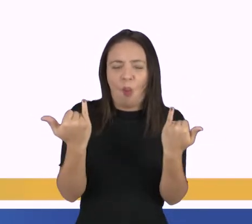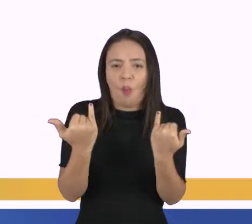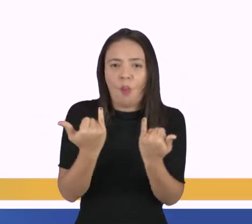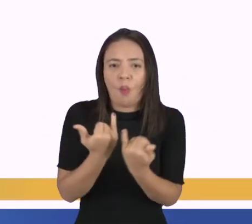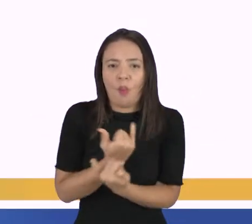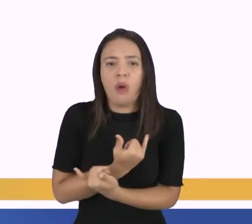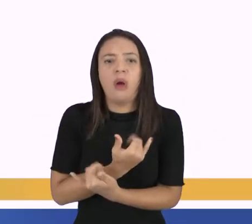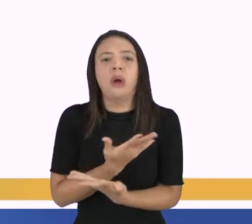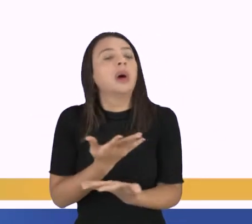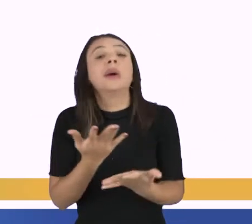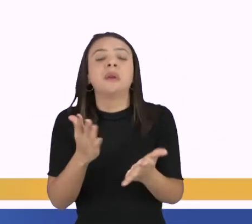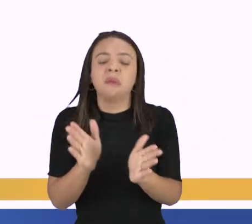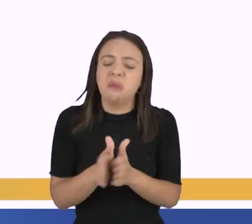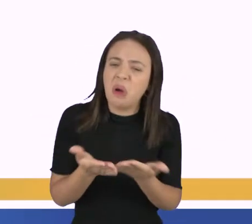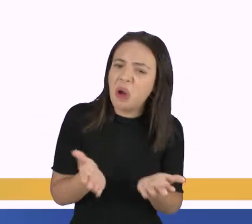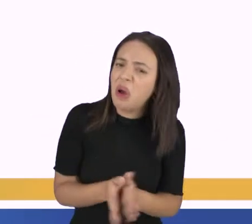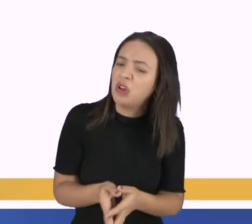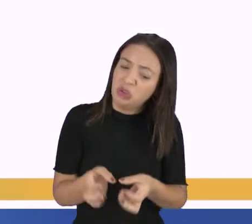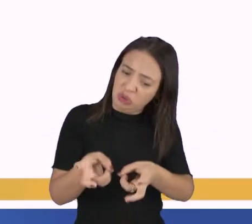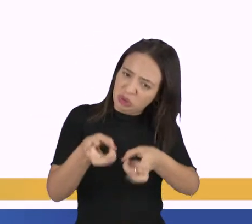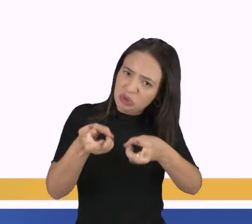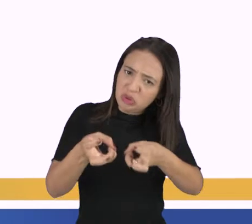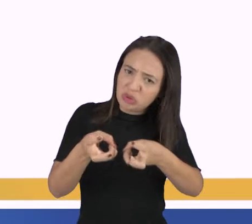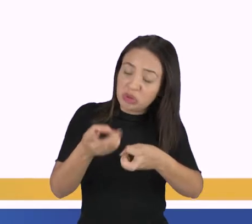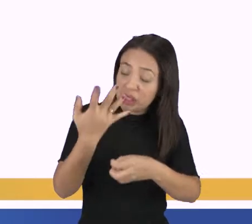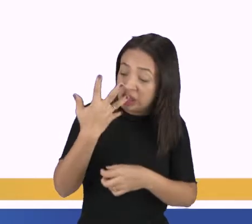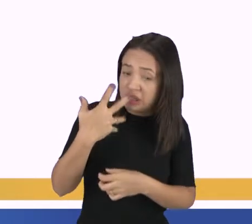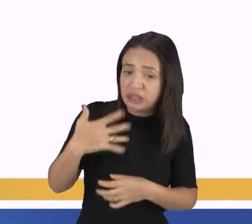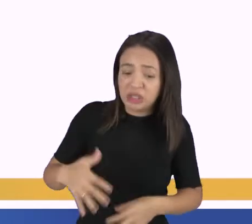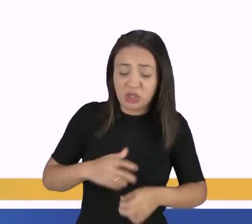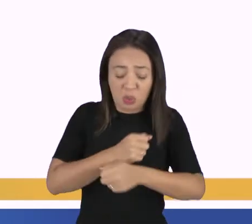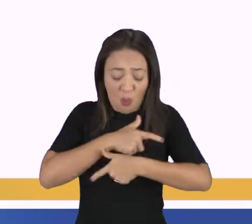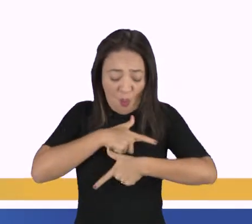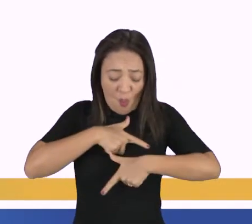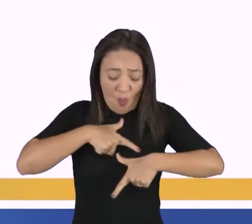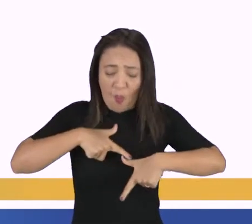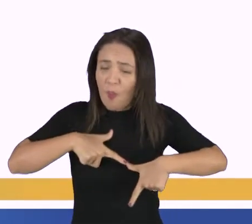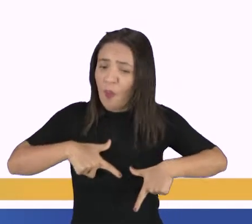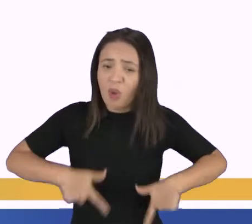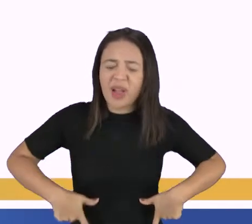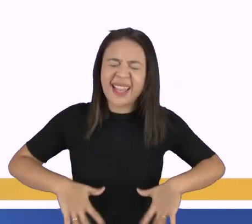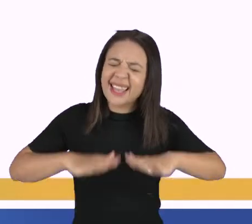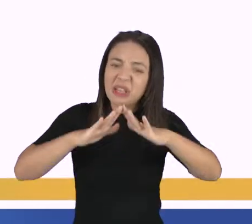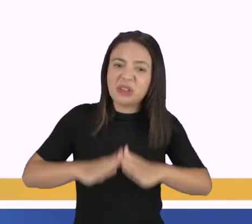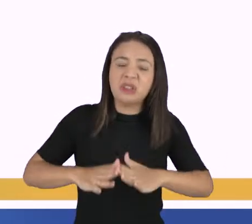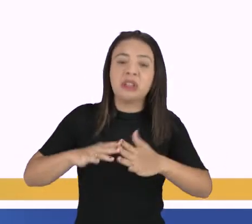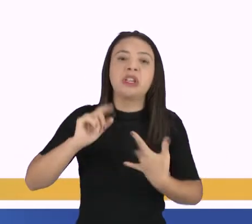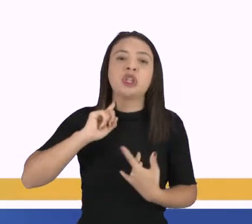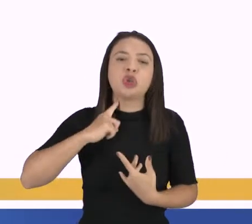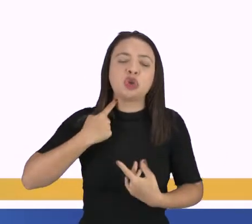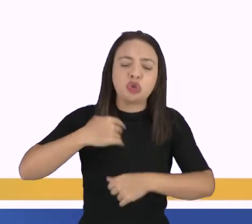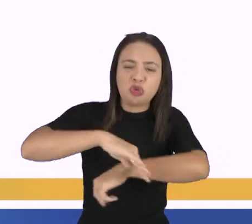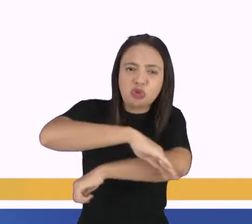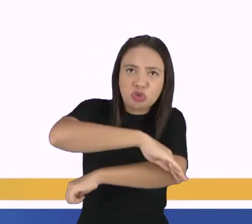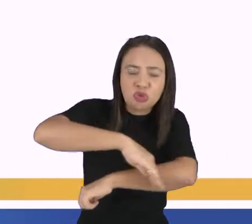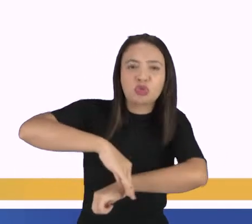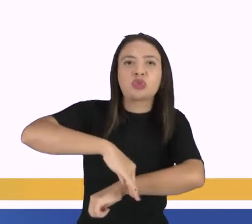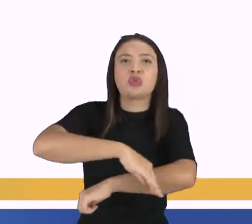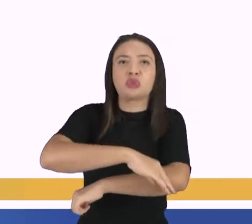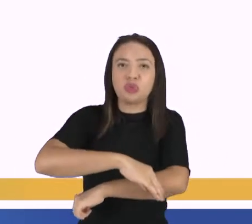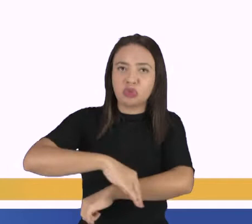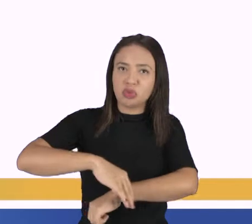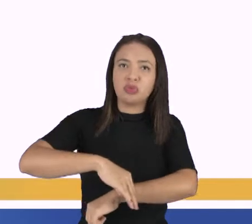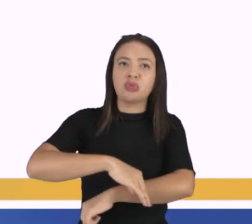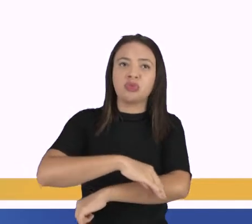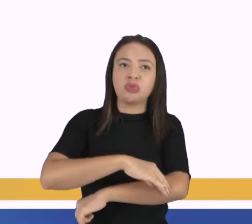e superexploração, crianças seminuas apodrecendo na sujeira, sufocadas